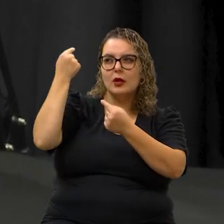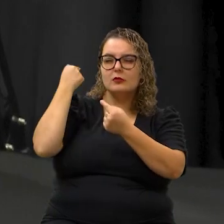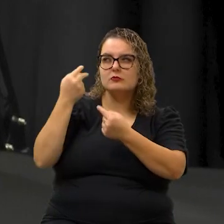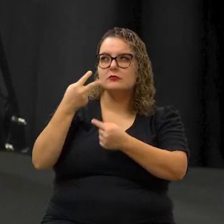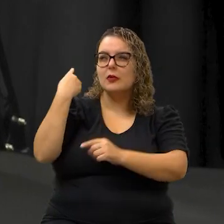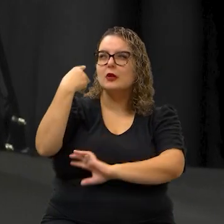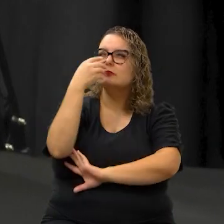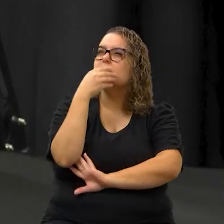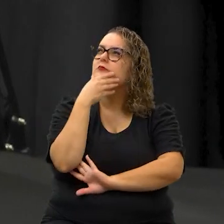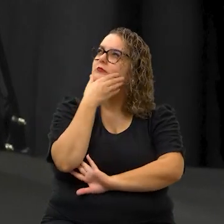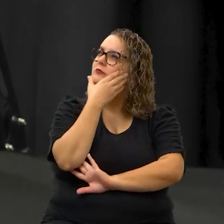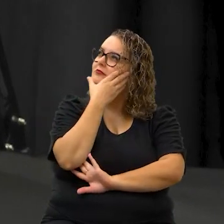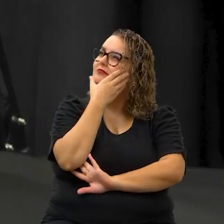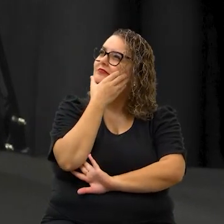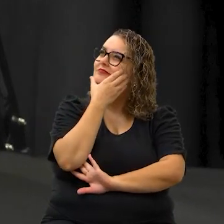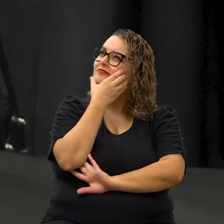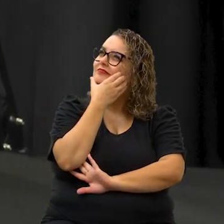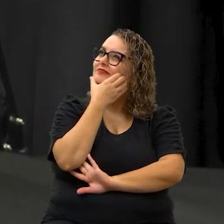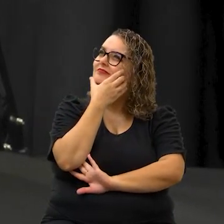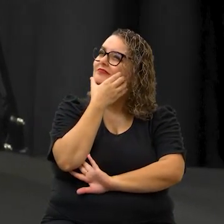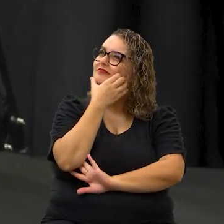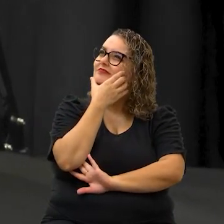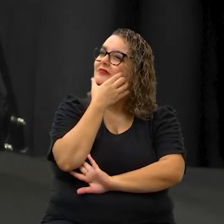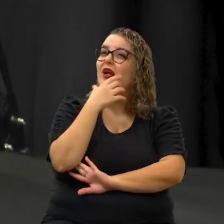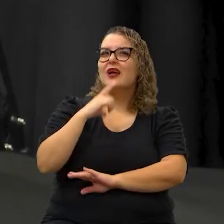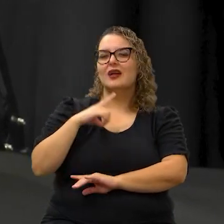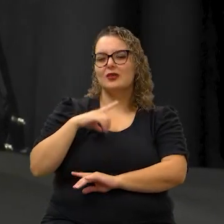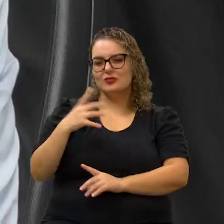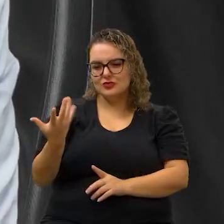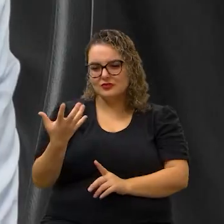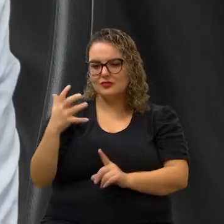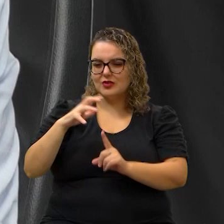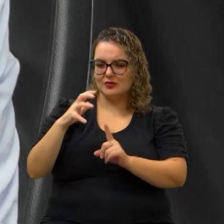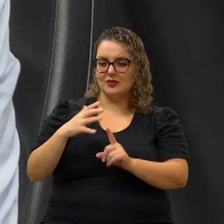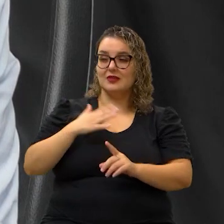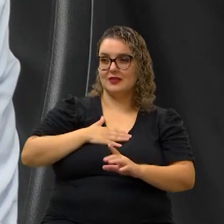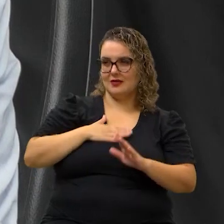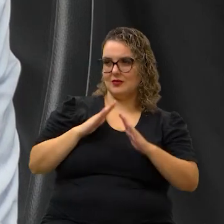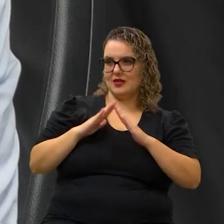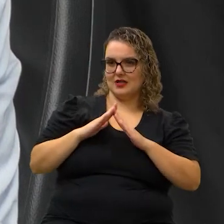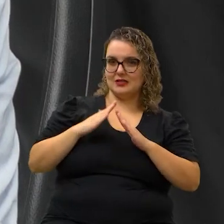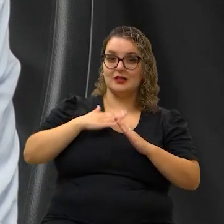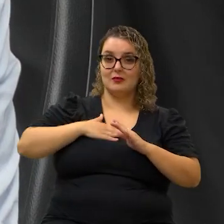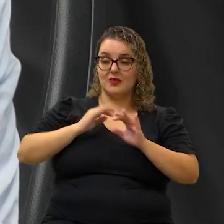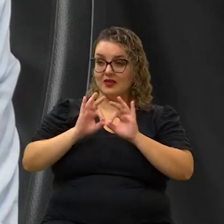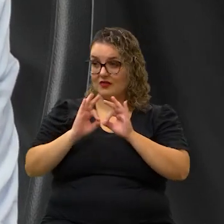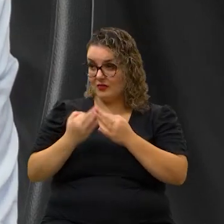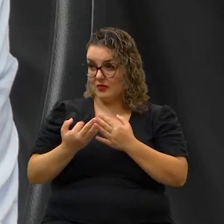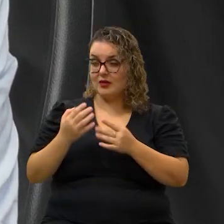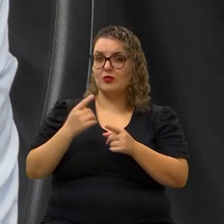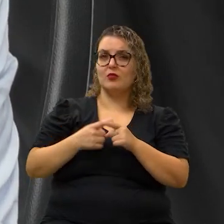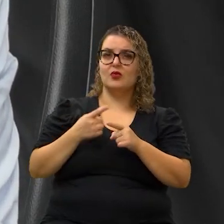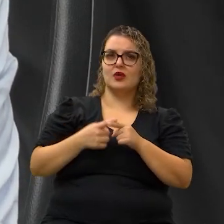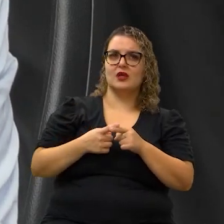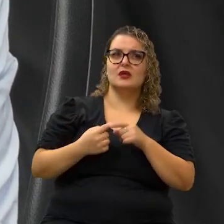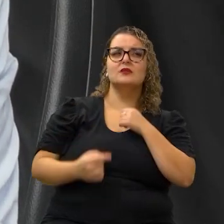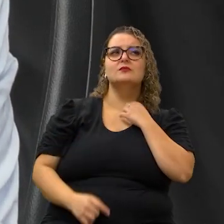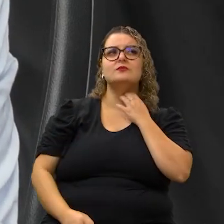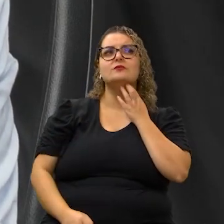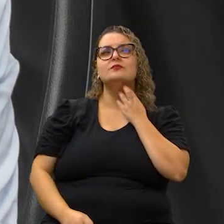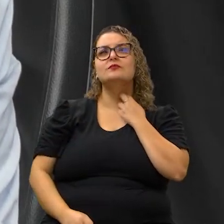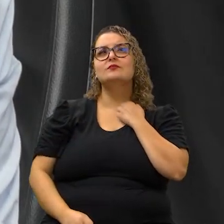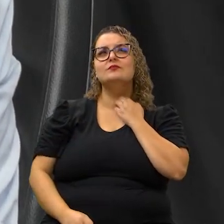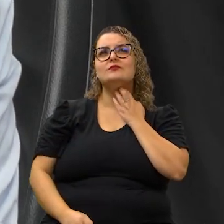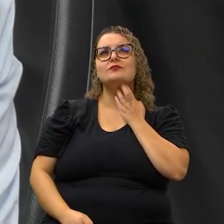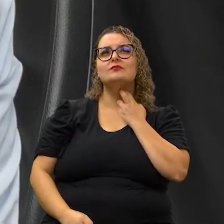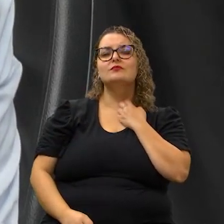assim, primeiro eu tive alguma influência no ambiente da minha própria casa, da minha família, porque eu não tenho,